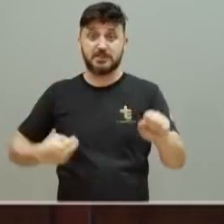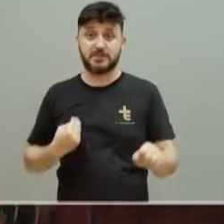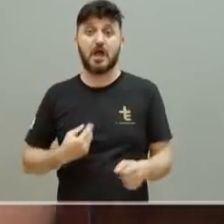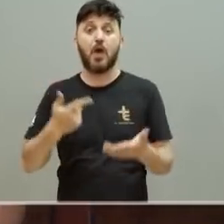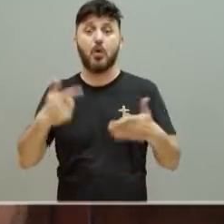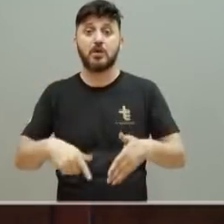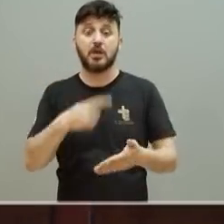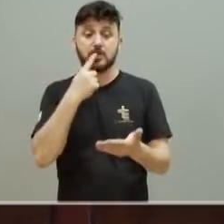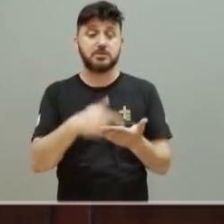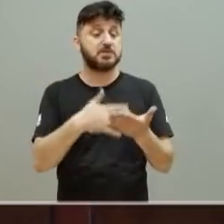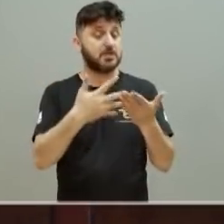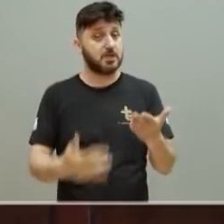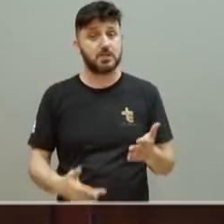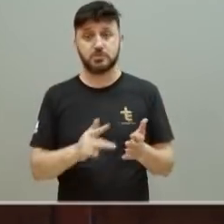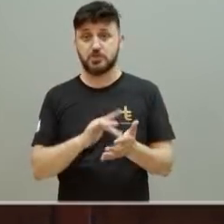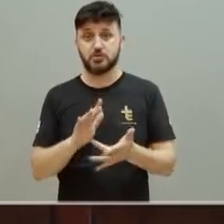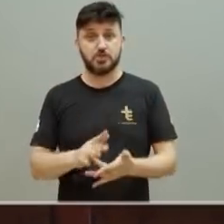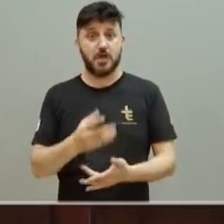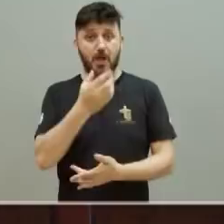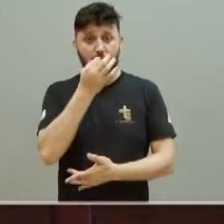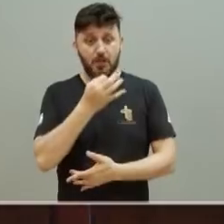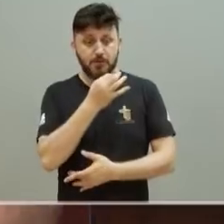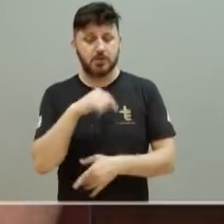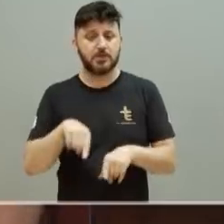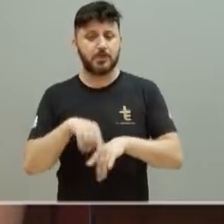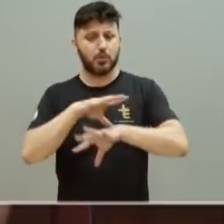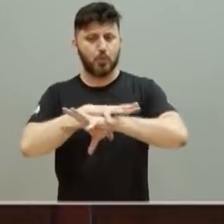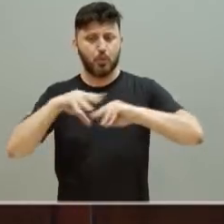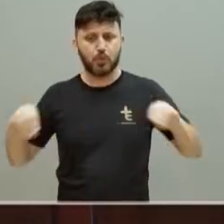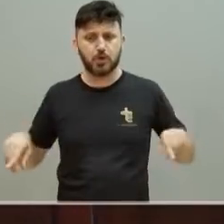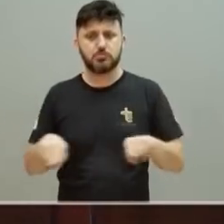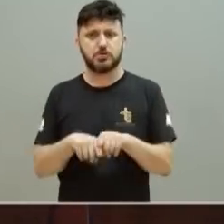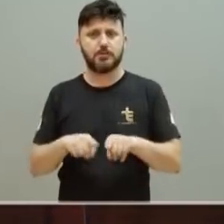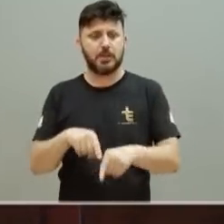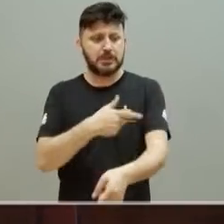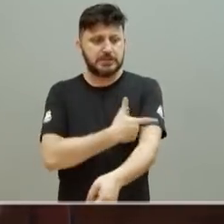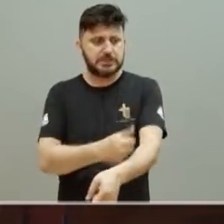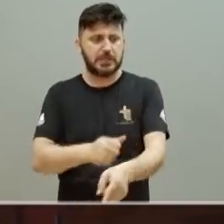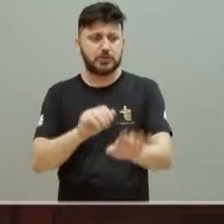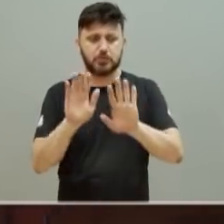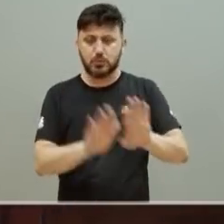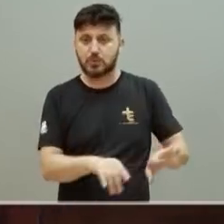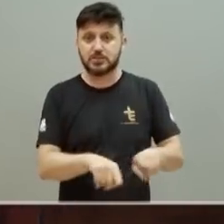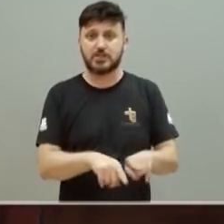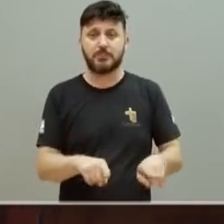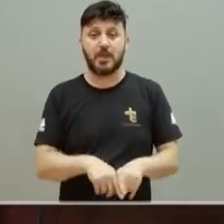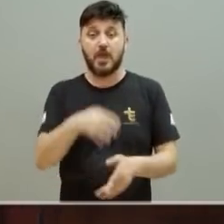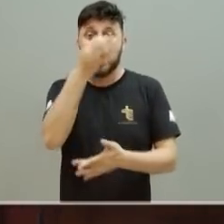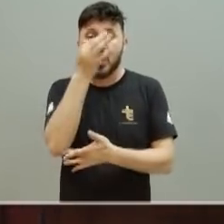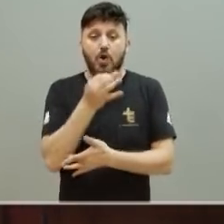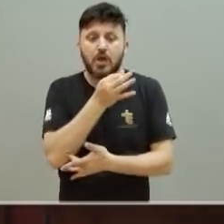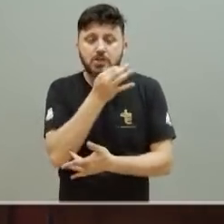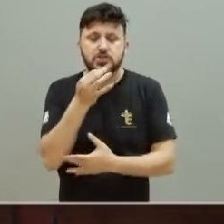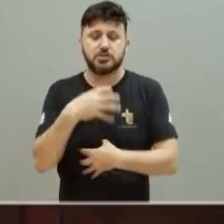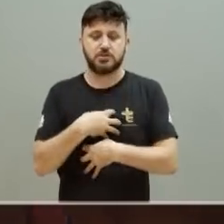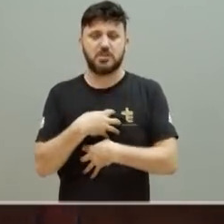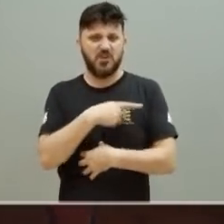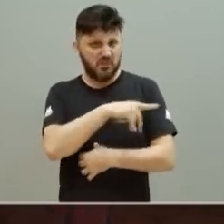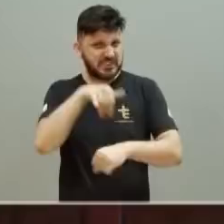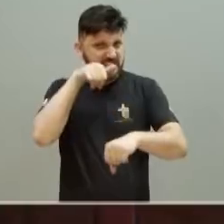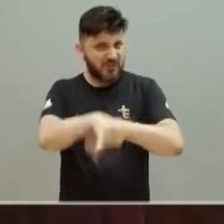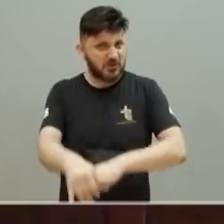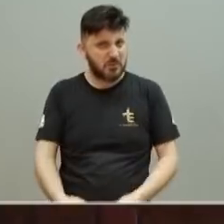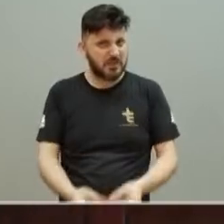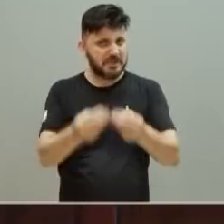está alimentando, está curando, está mudando o diagnóstico na Santa Eucaristia. E cadê você na missa?